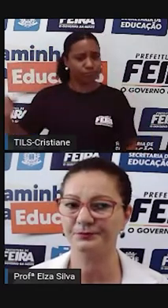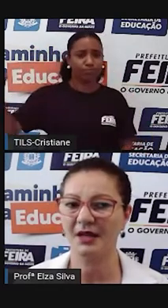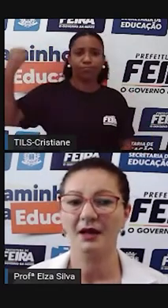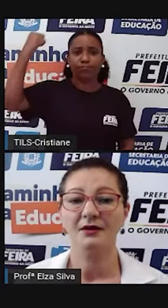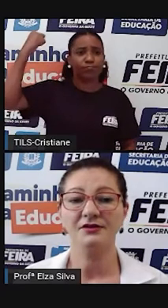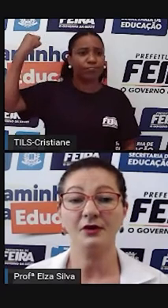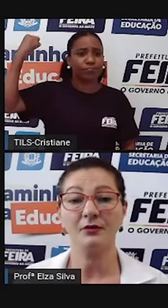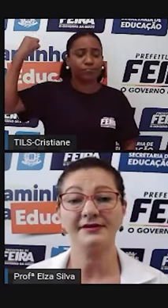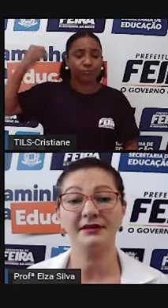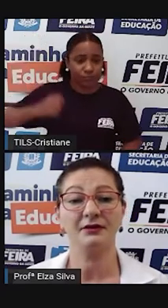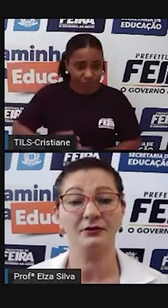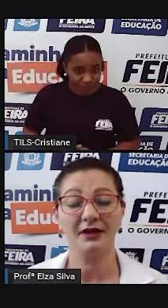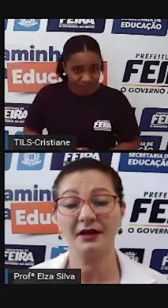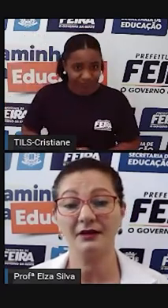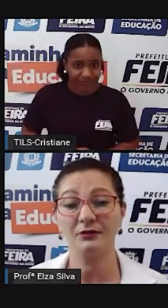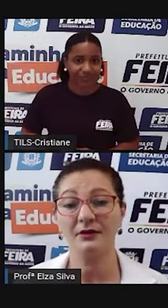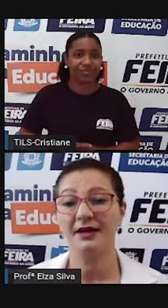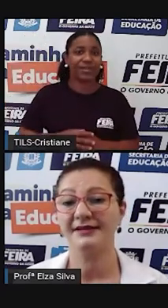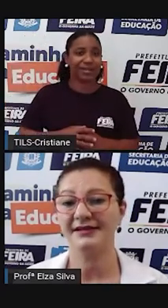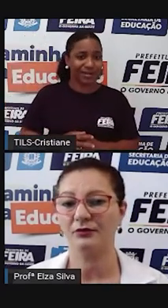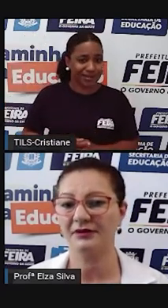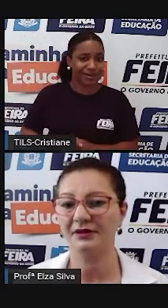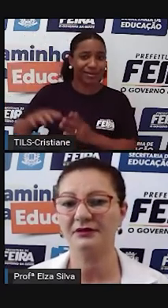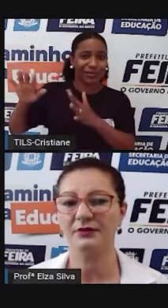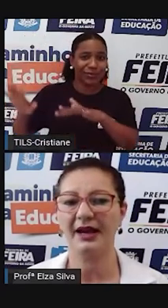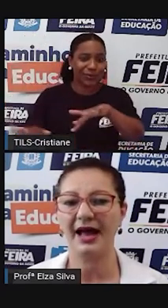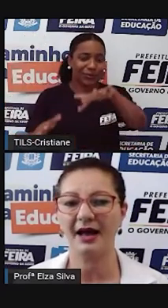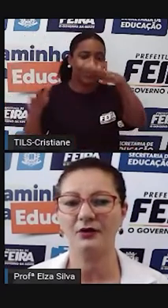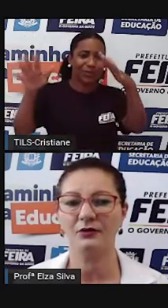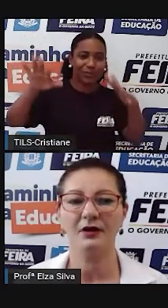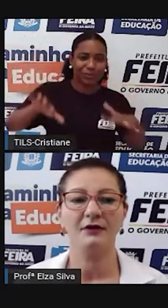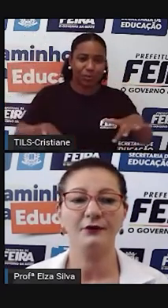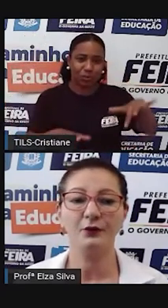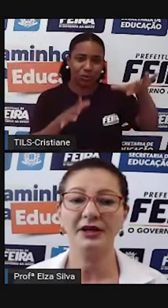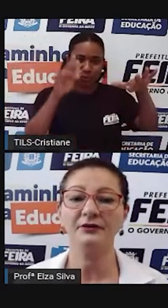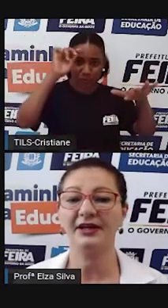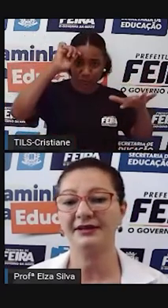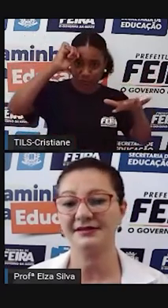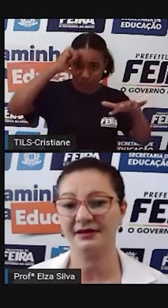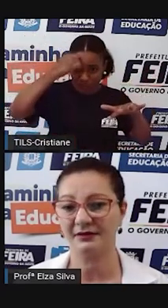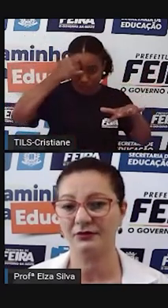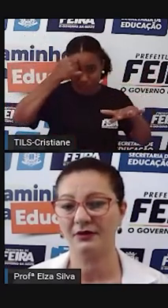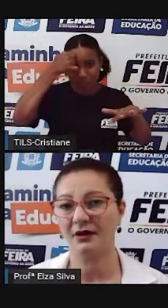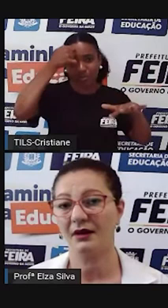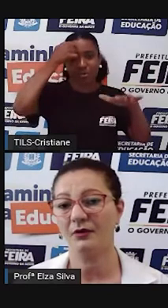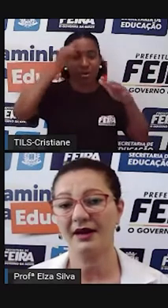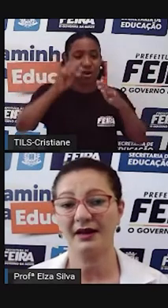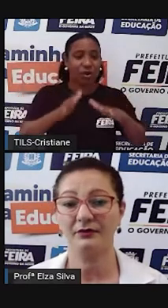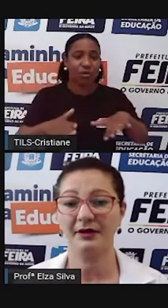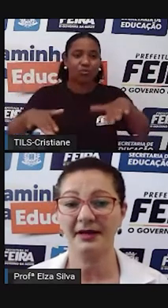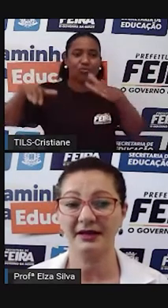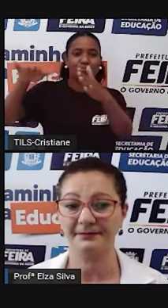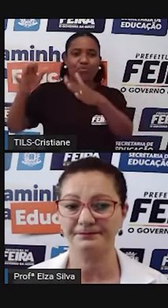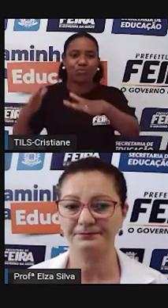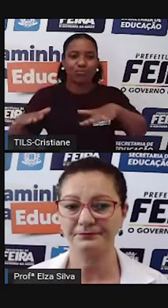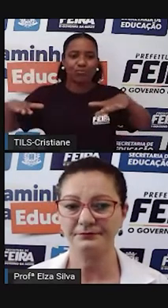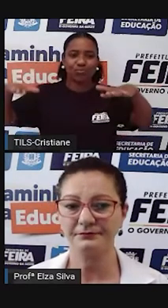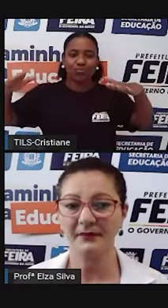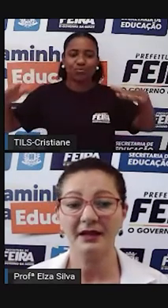levanto. Sou um oceano negro, saltando e largo, fluindo e crescendo. Eu carrego na